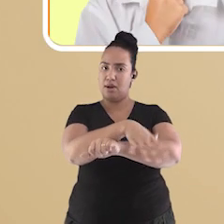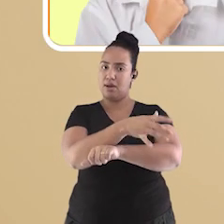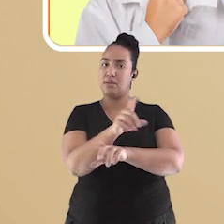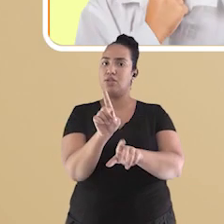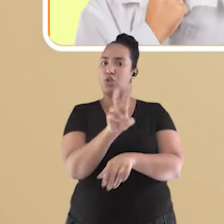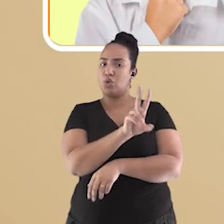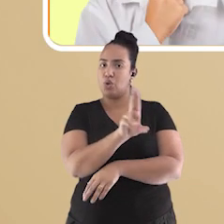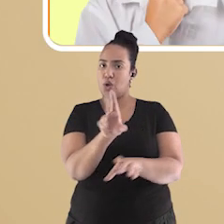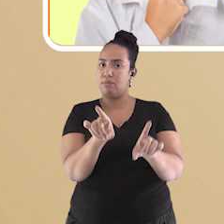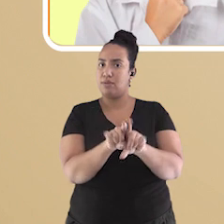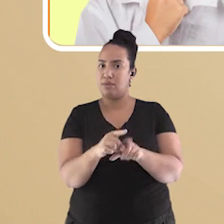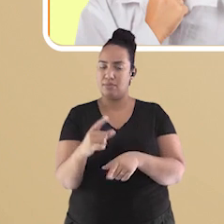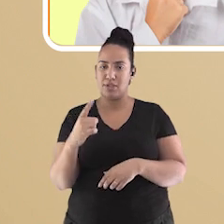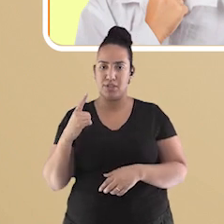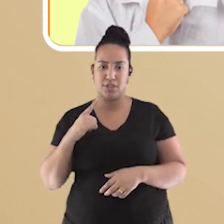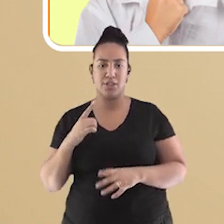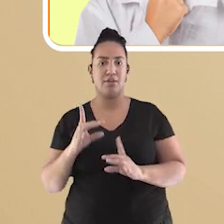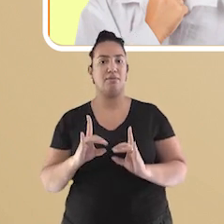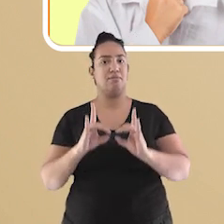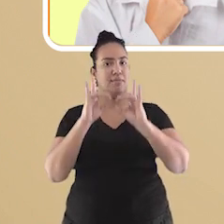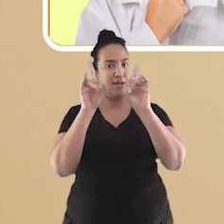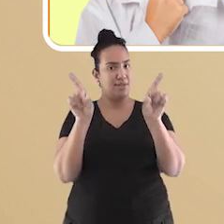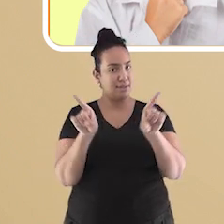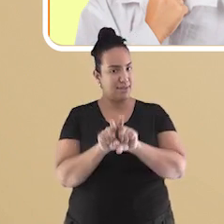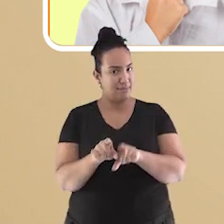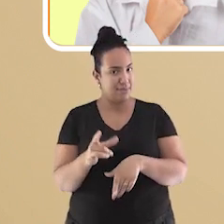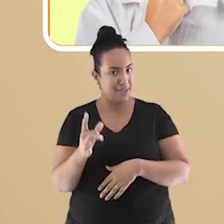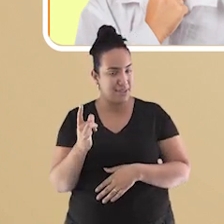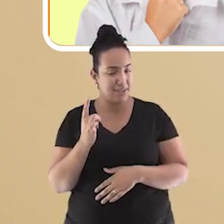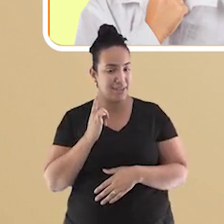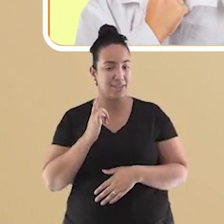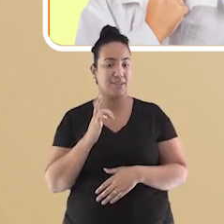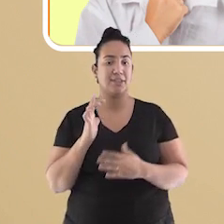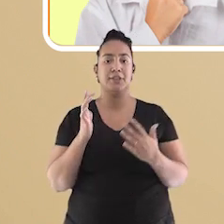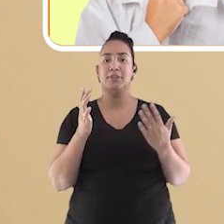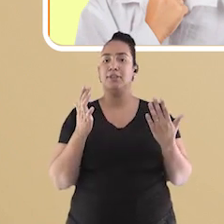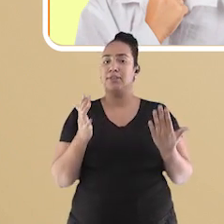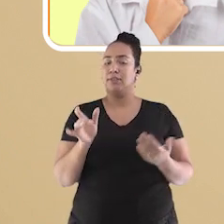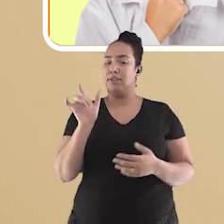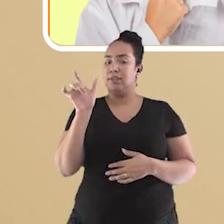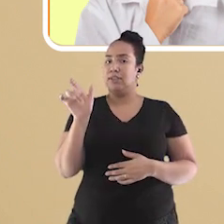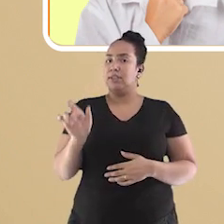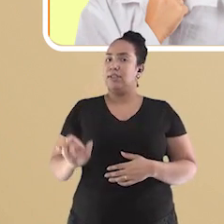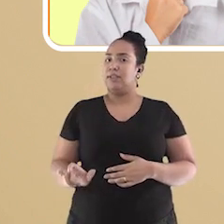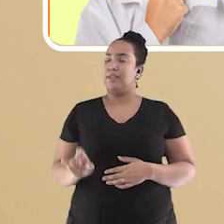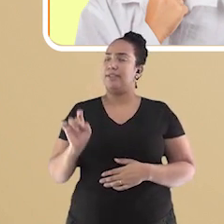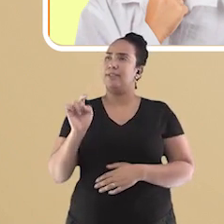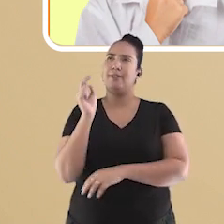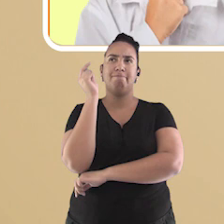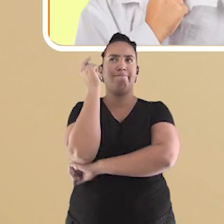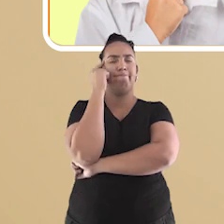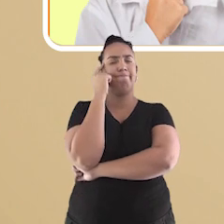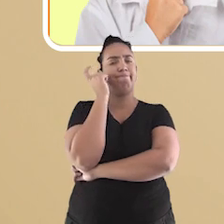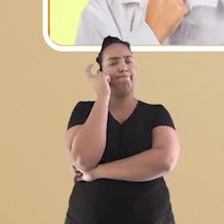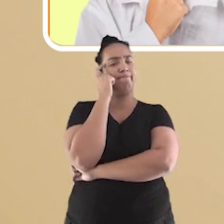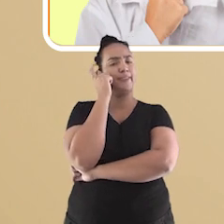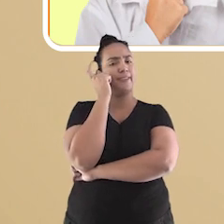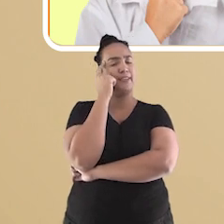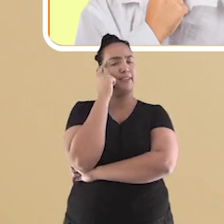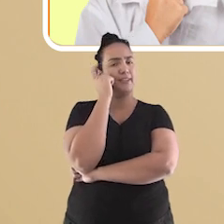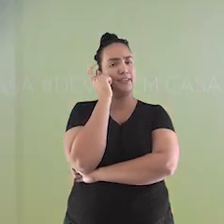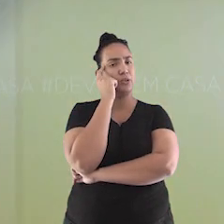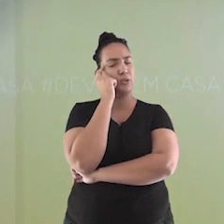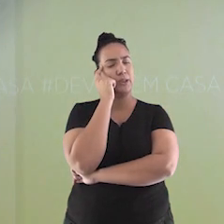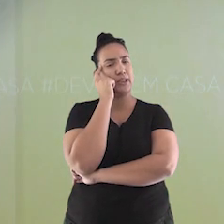tinha nome. Os prédios tinham nomes. E aí, pessoal, o André ficou